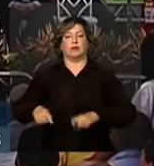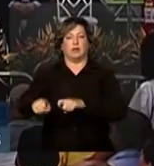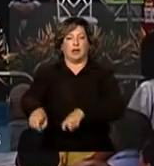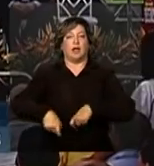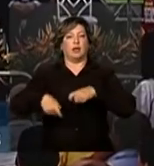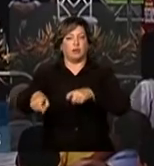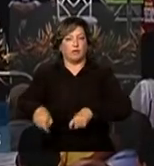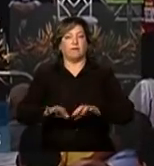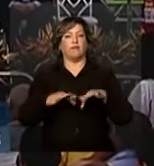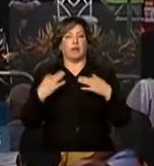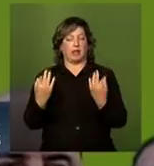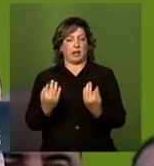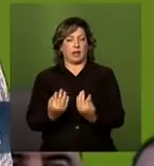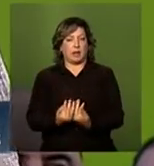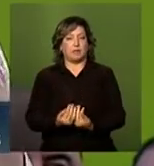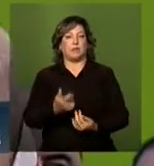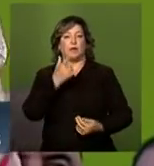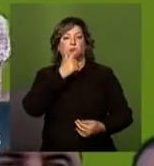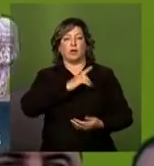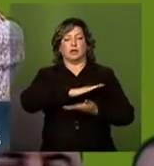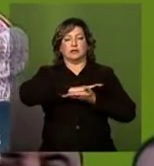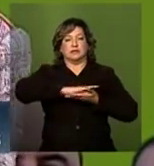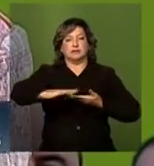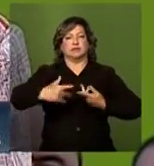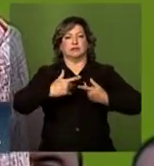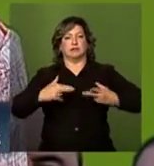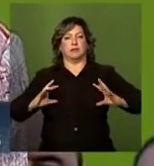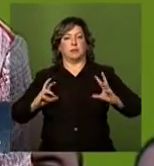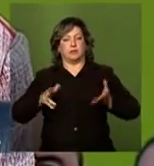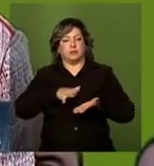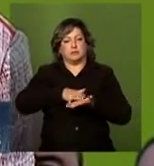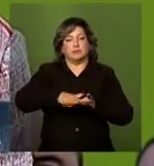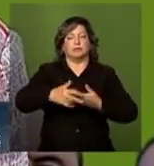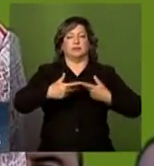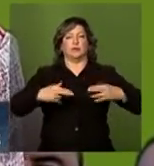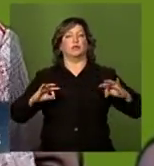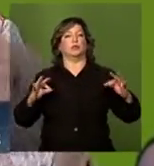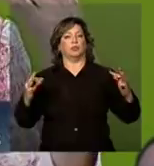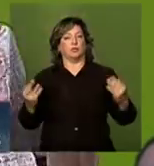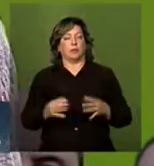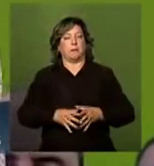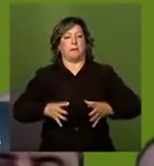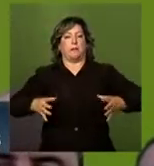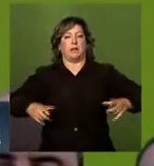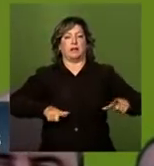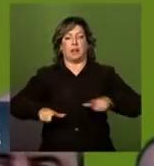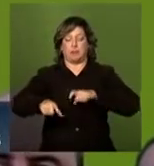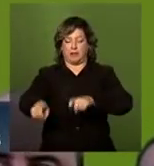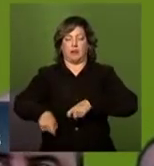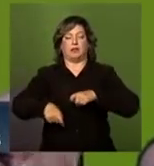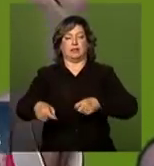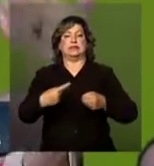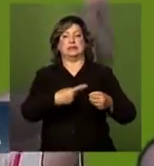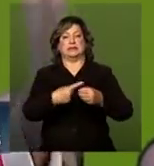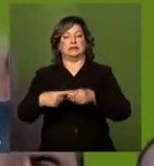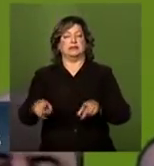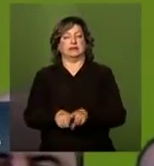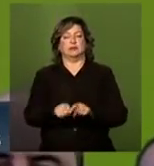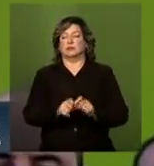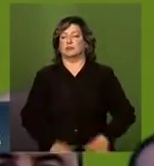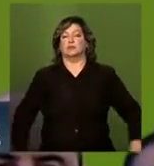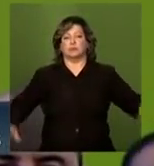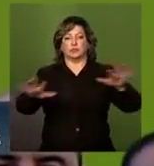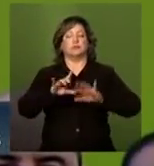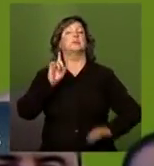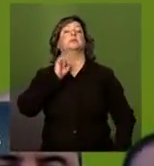acesso à estradas vicinais também as oportunidades de crescimento no campo e também nas nossas cidades espalhadas